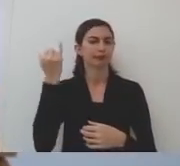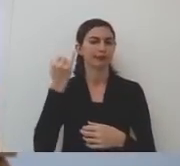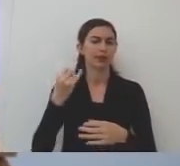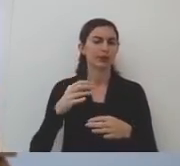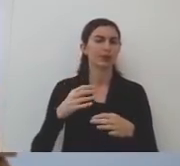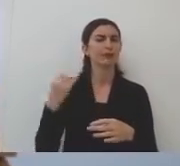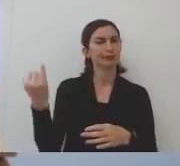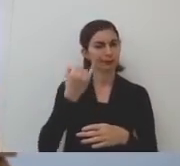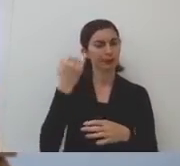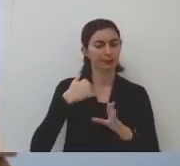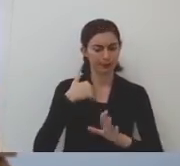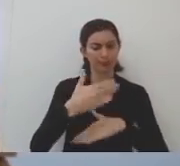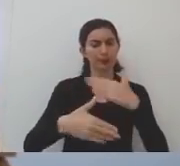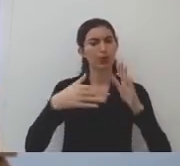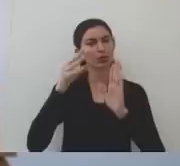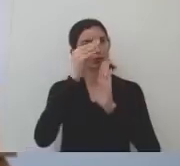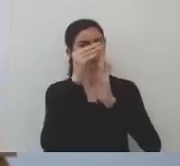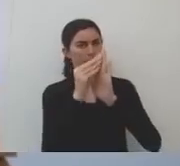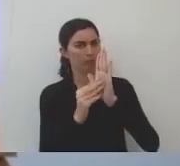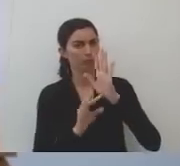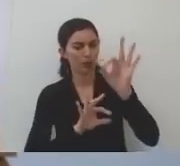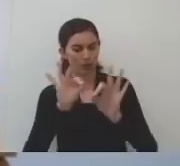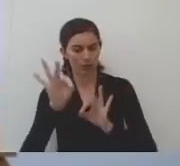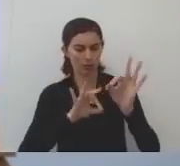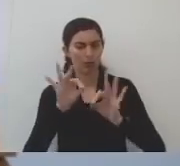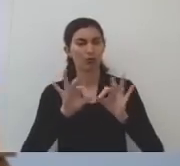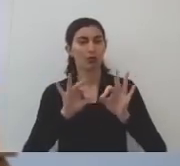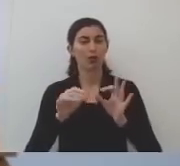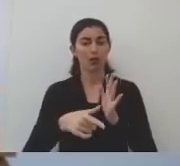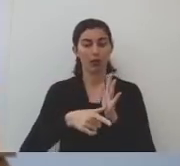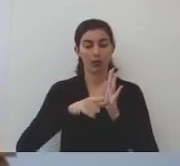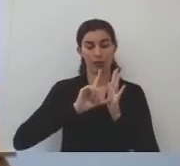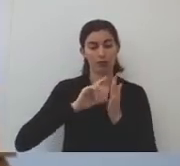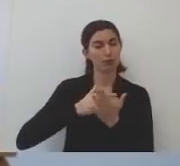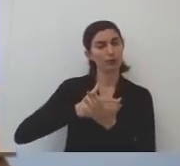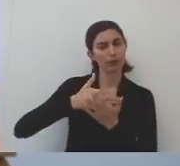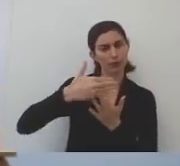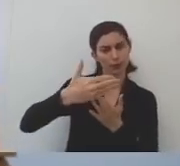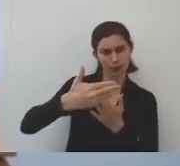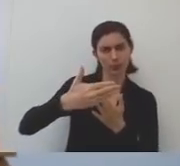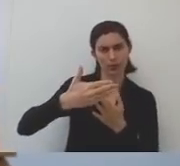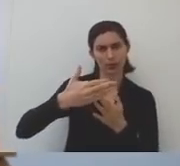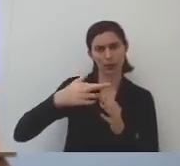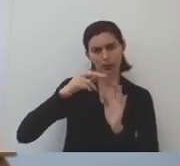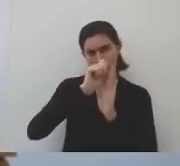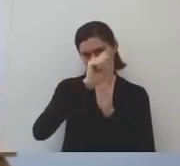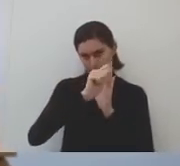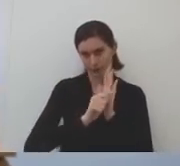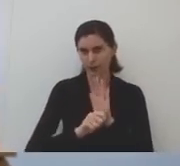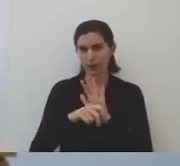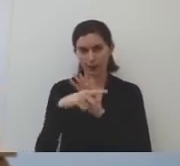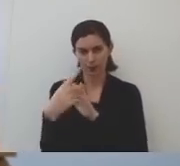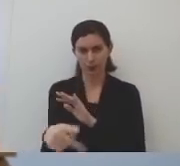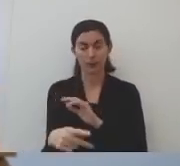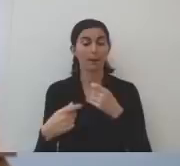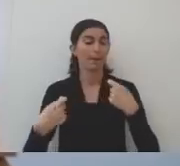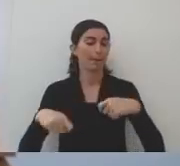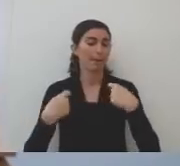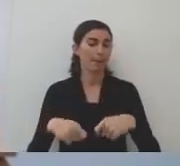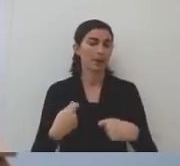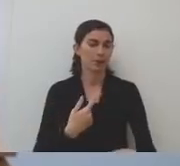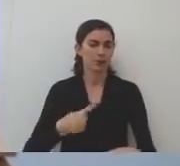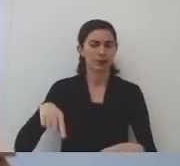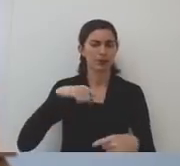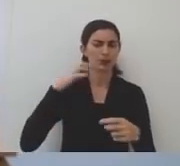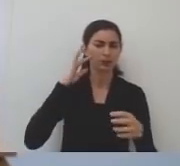extrema importância no processo de elaboração. Então, antes de iniciar essa escrita propriamente dita, a gente